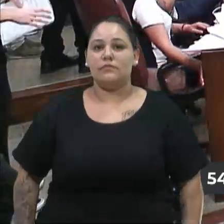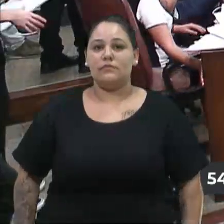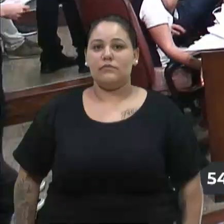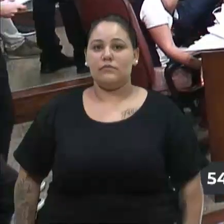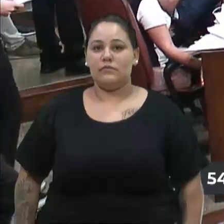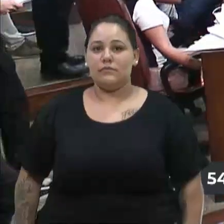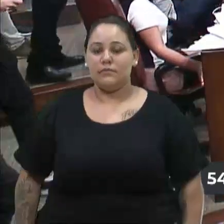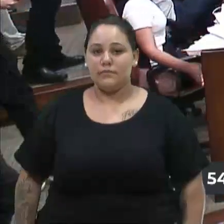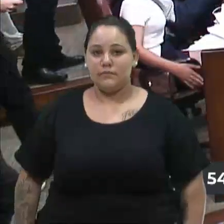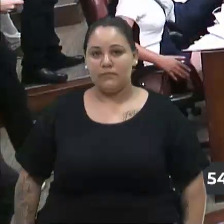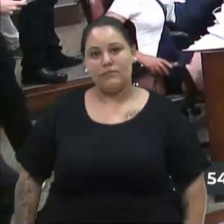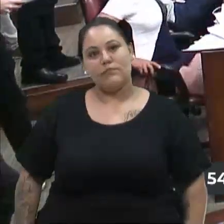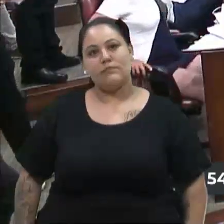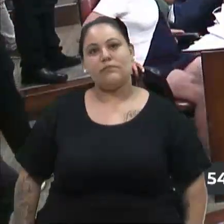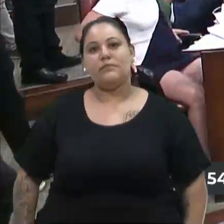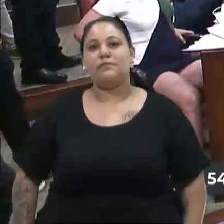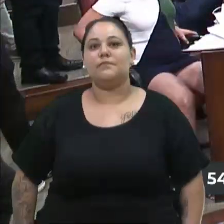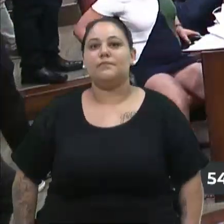Pessoal,